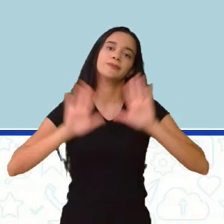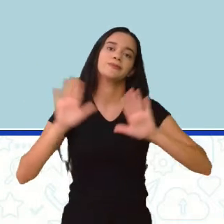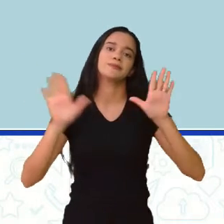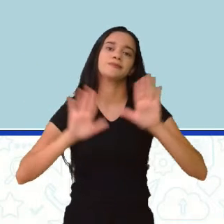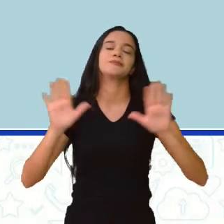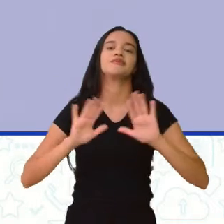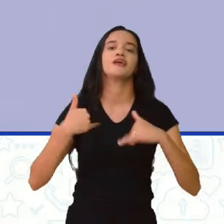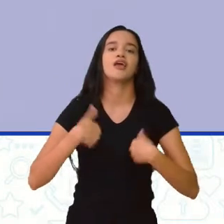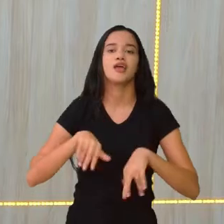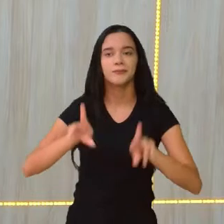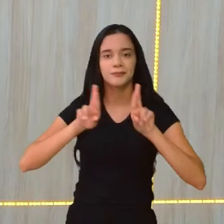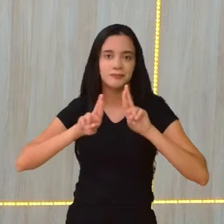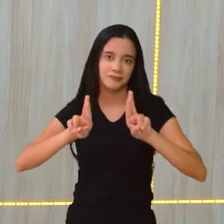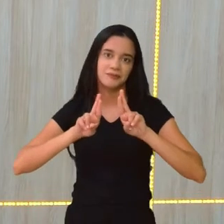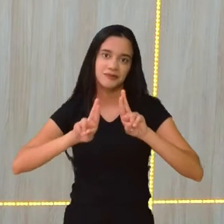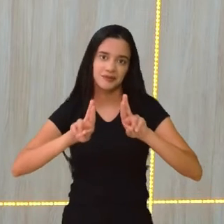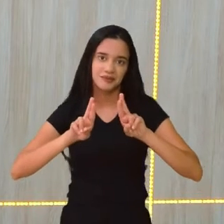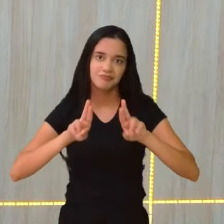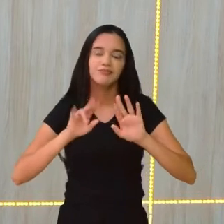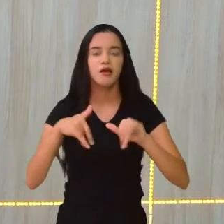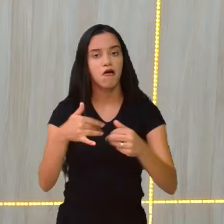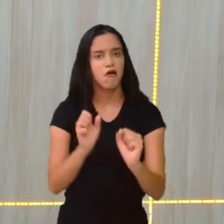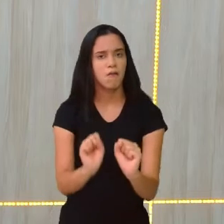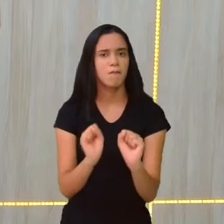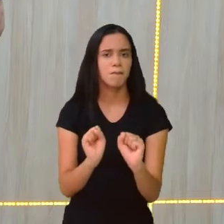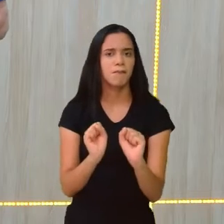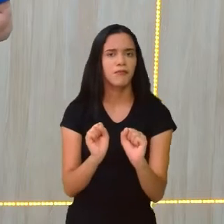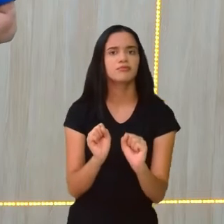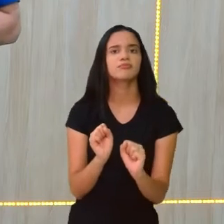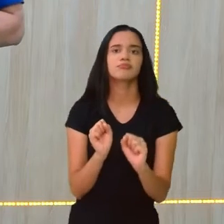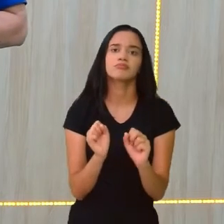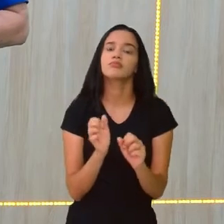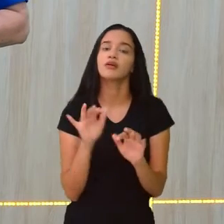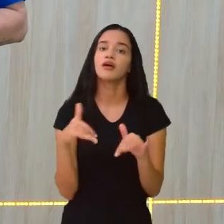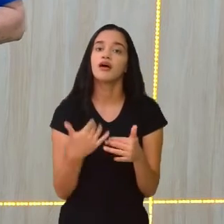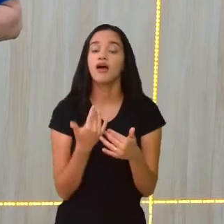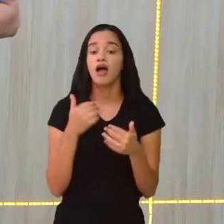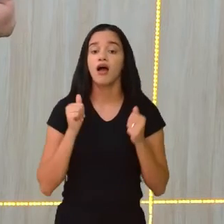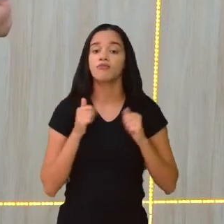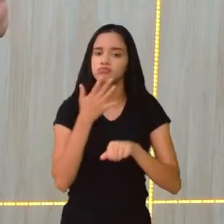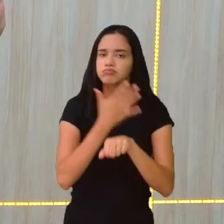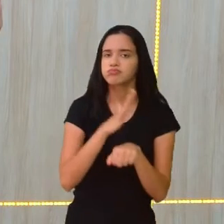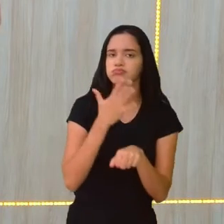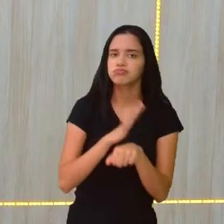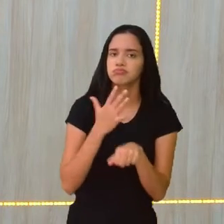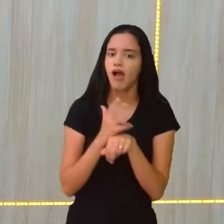despedindo. Espero que vocês possam elencar algumas ações